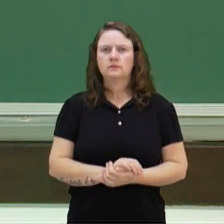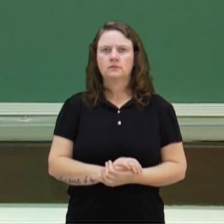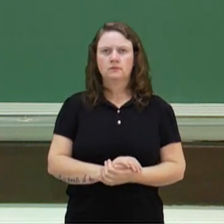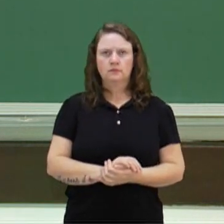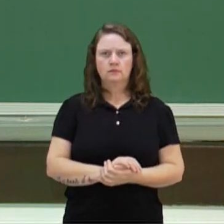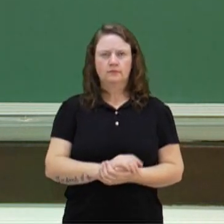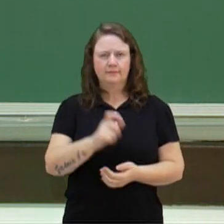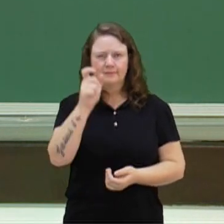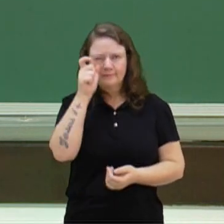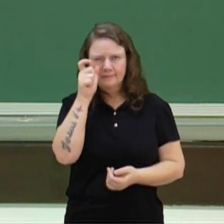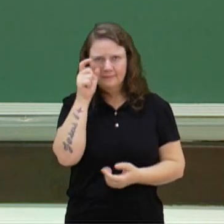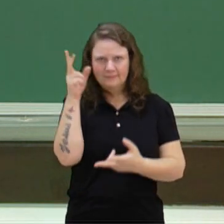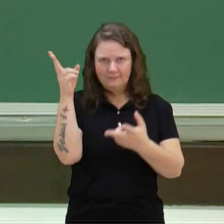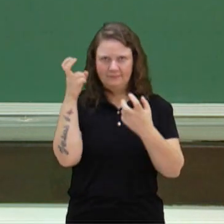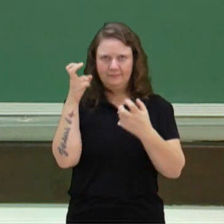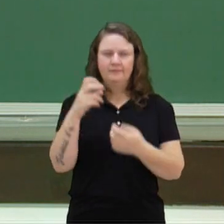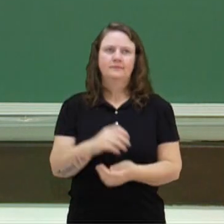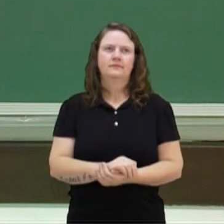Observe.